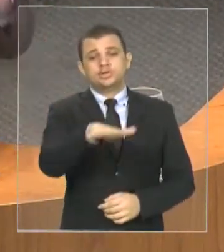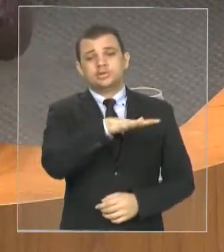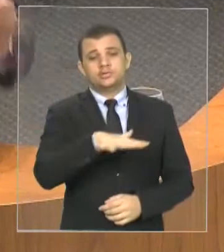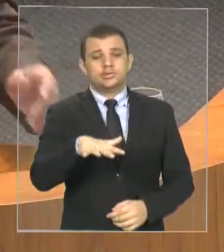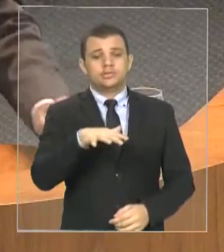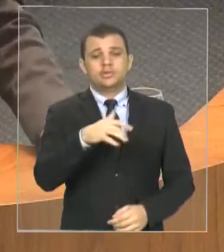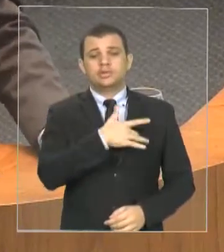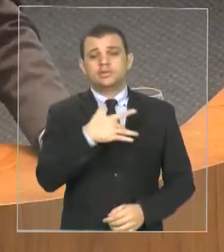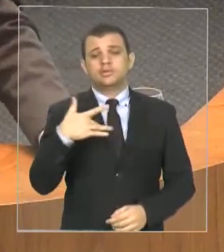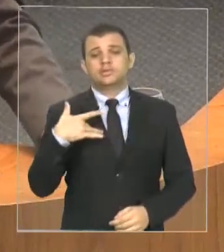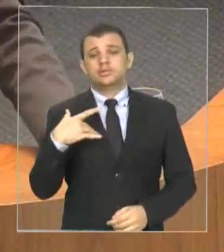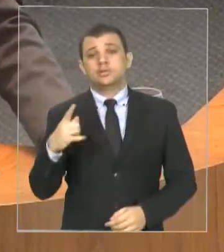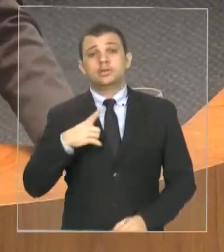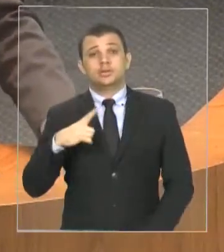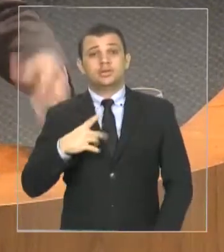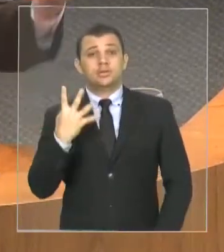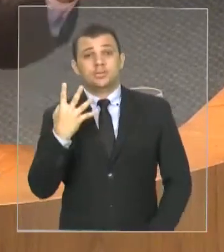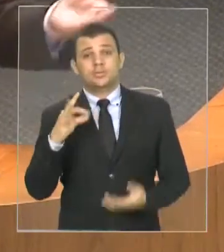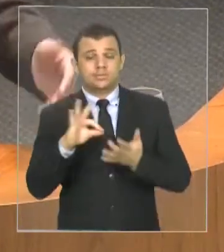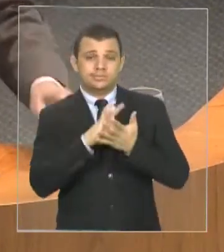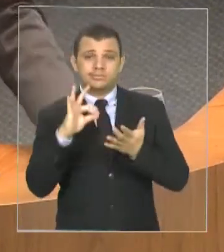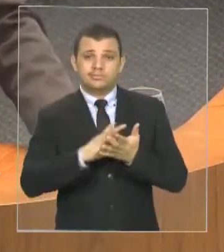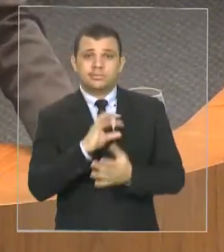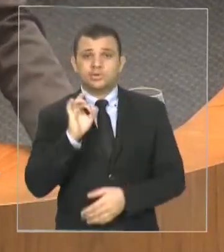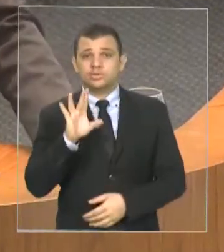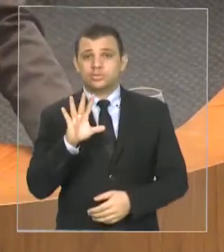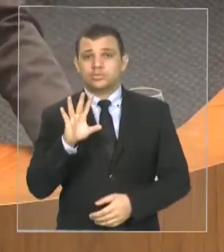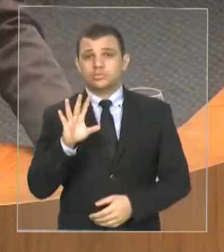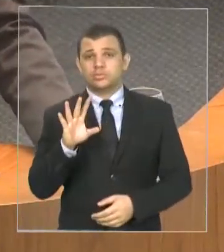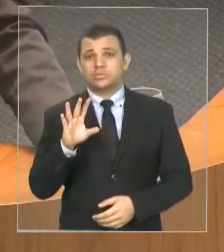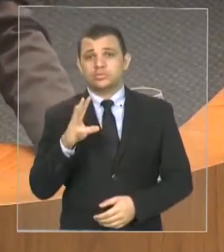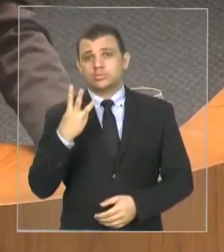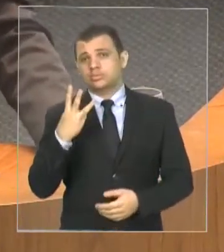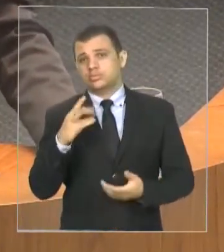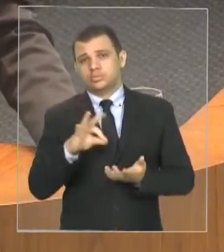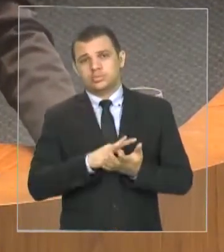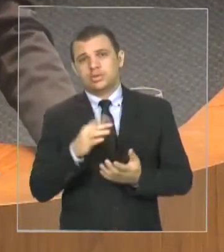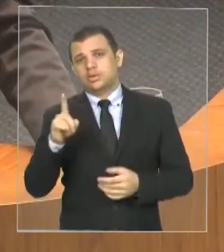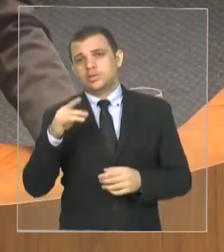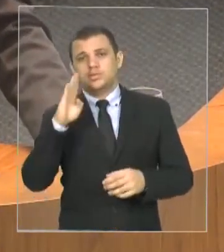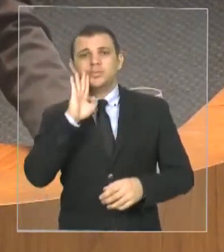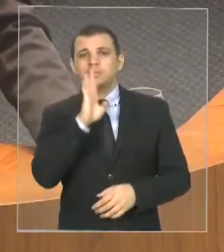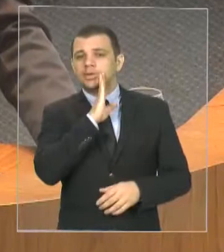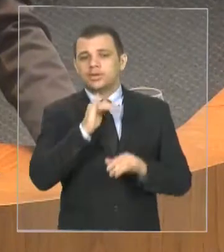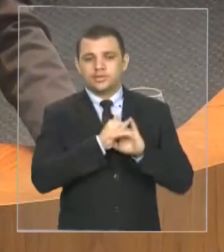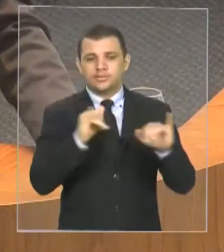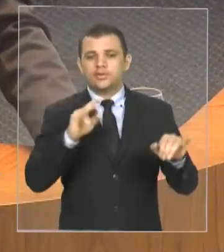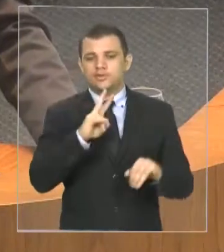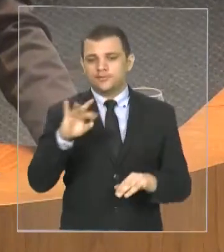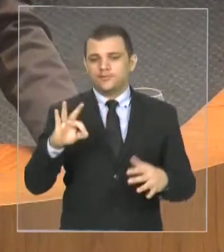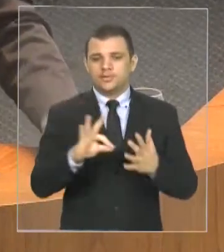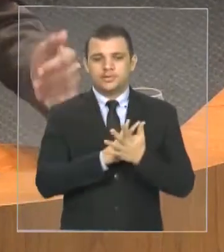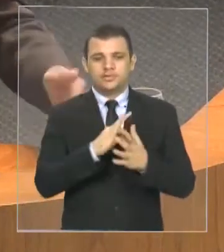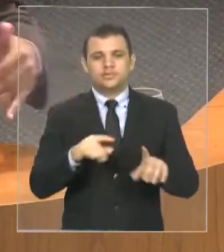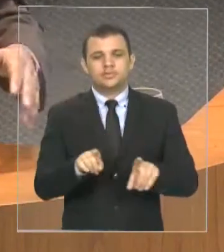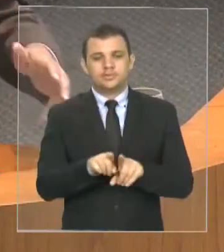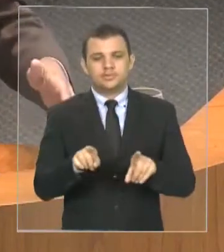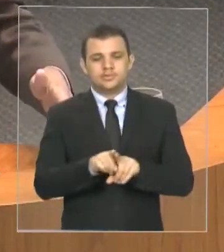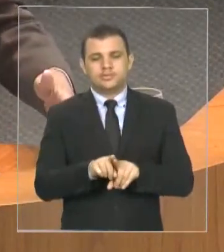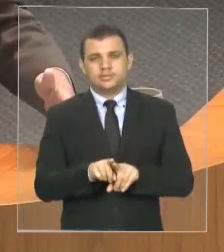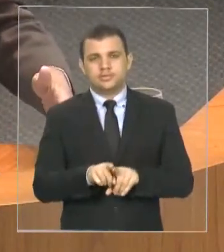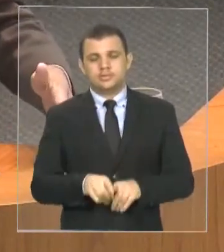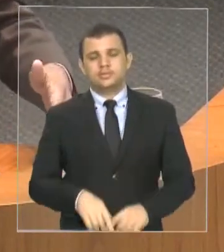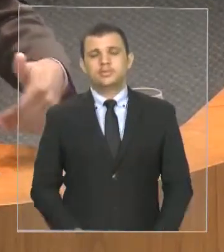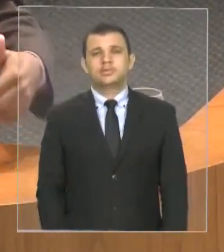Nós temos 4 assinaturas até agora, 3, e com o anúncio do deputado Birutberé que também vai assinar. E tão